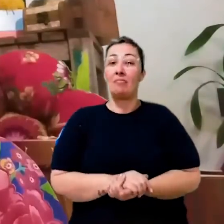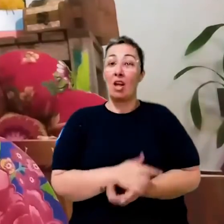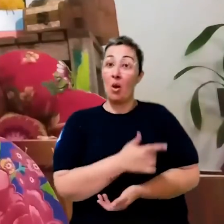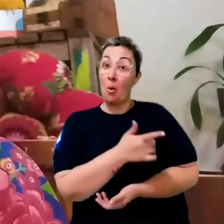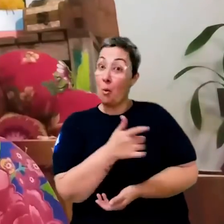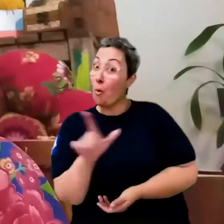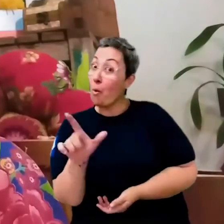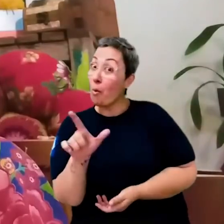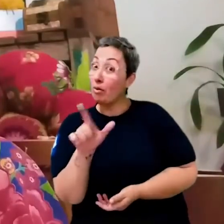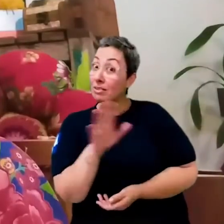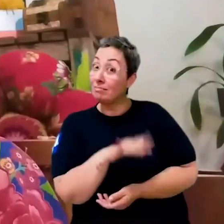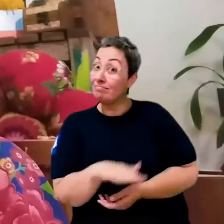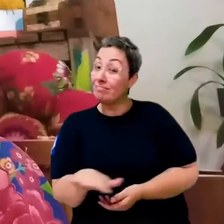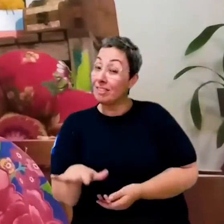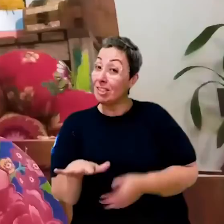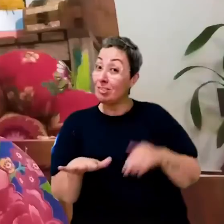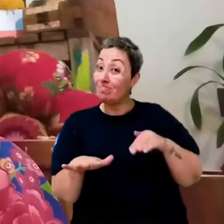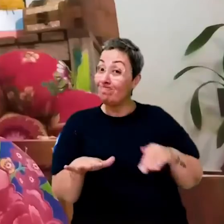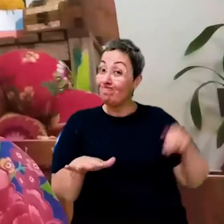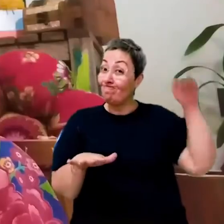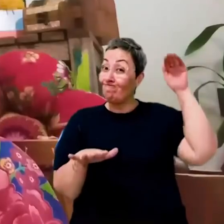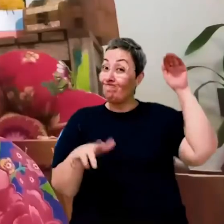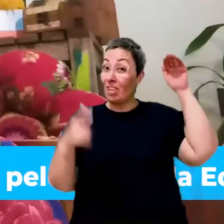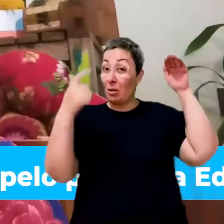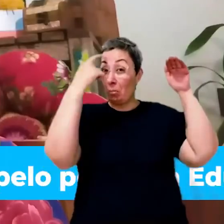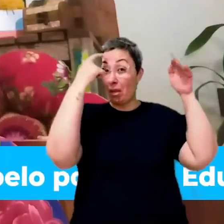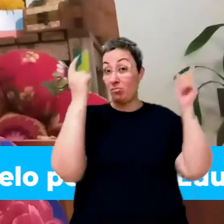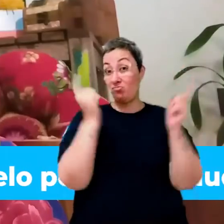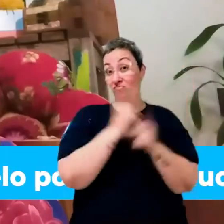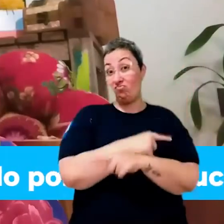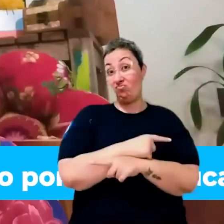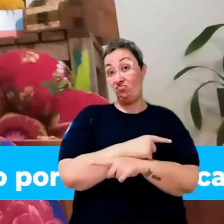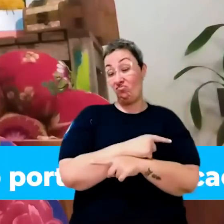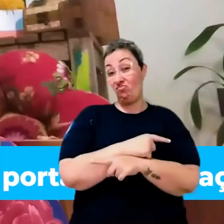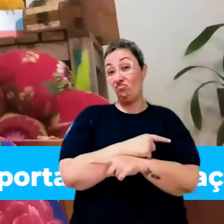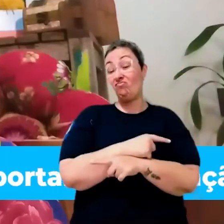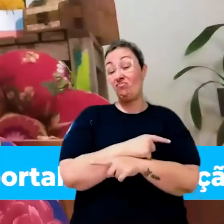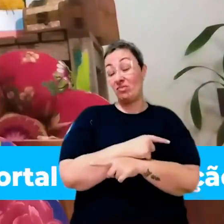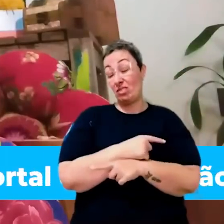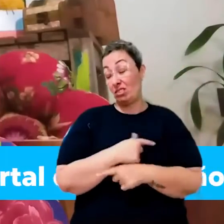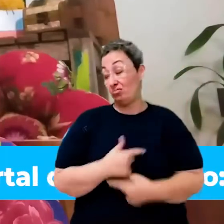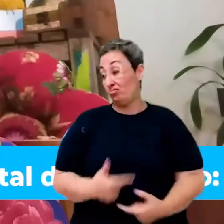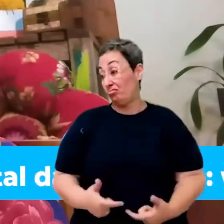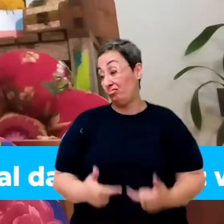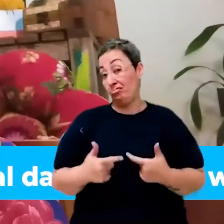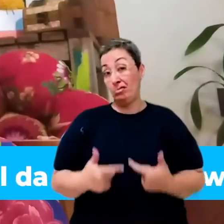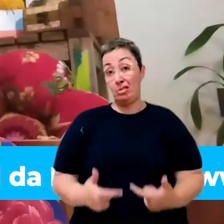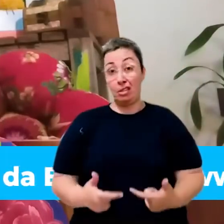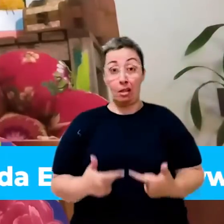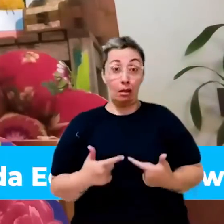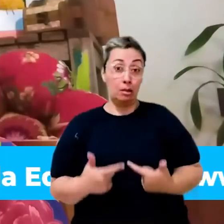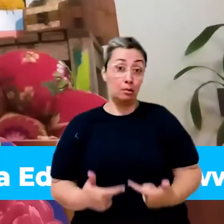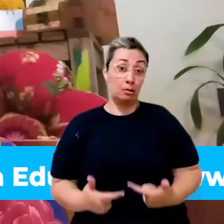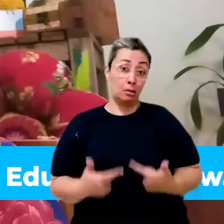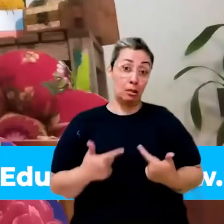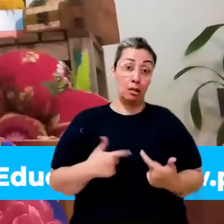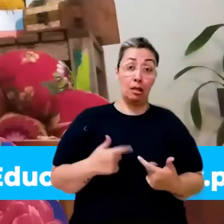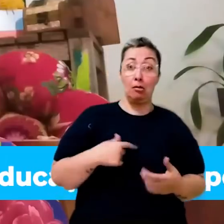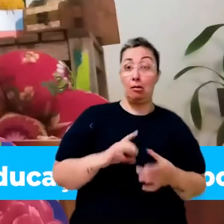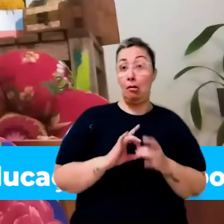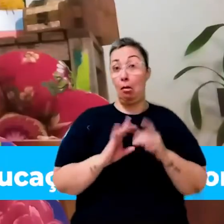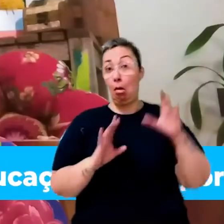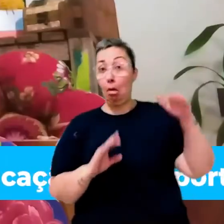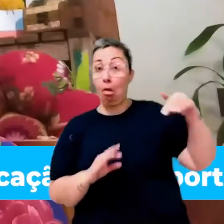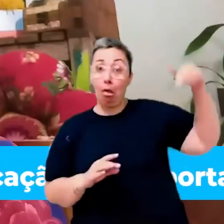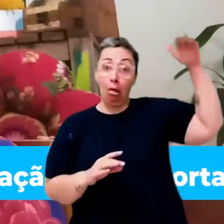Outras crianças, quando se tornam adultas, pensam exatamente o contrário: como é chato ser grande, ser